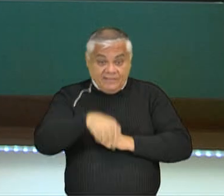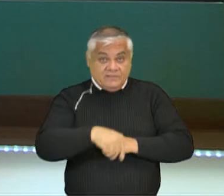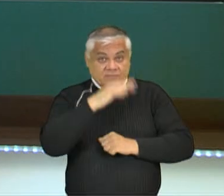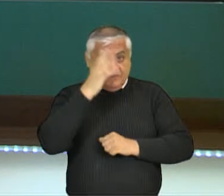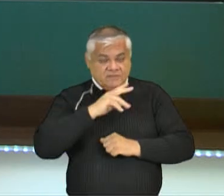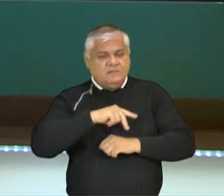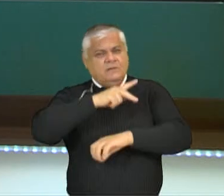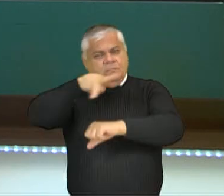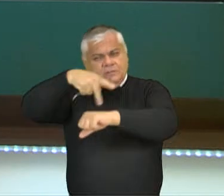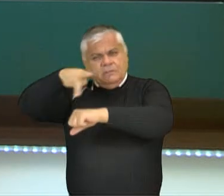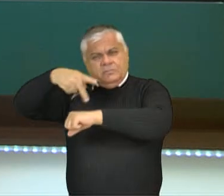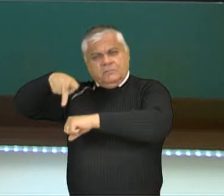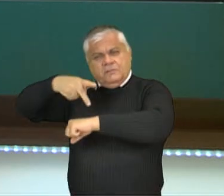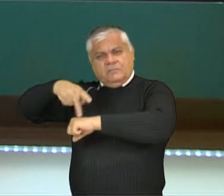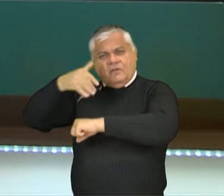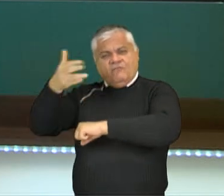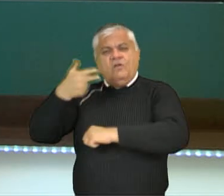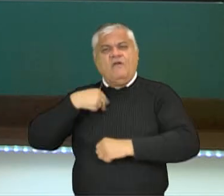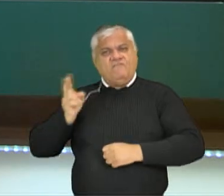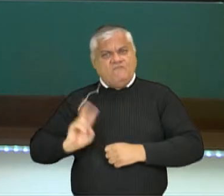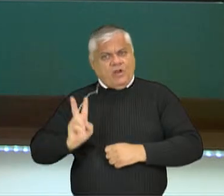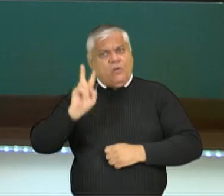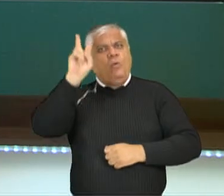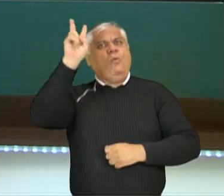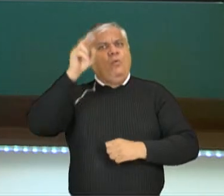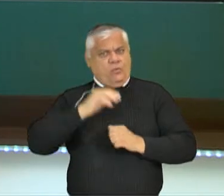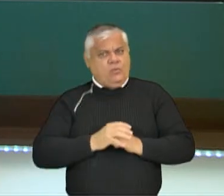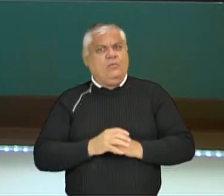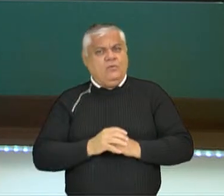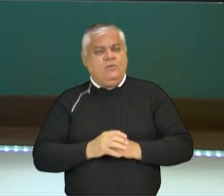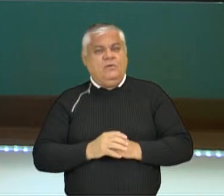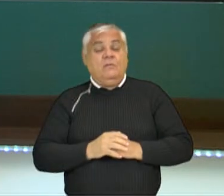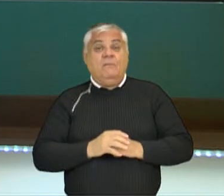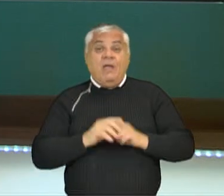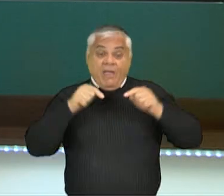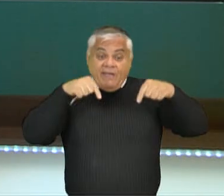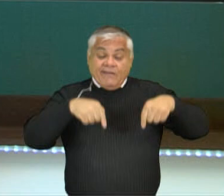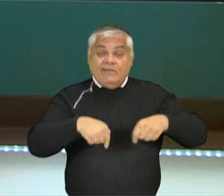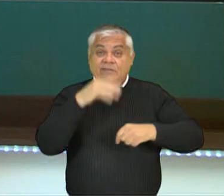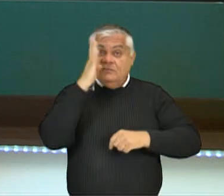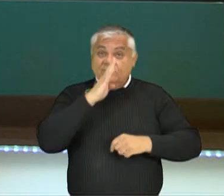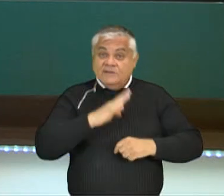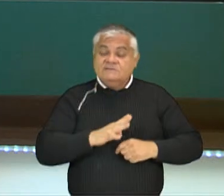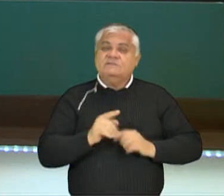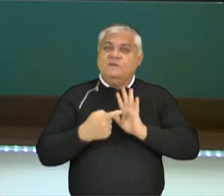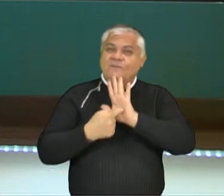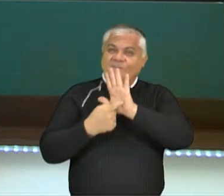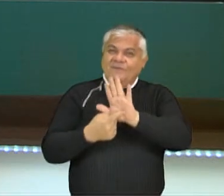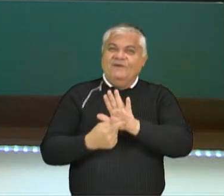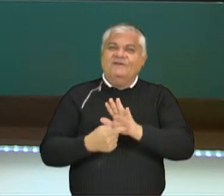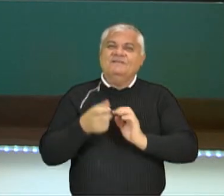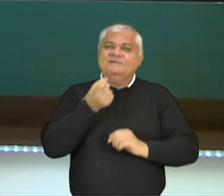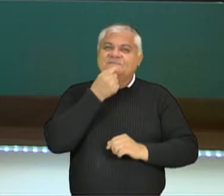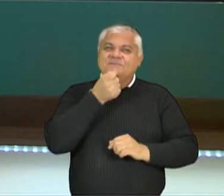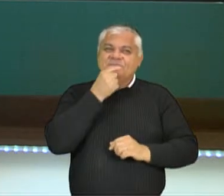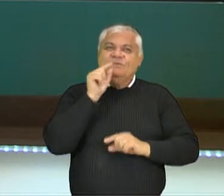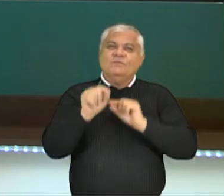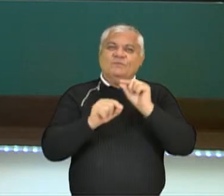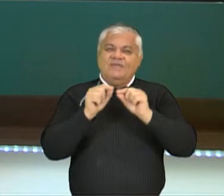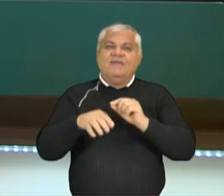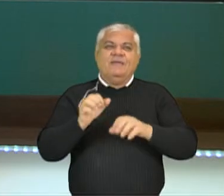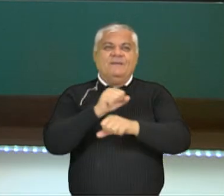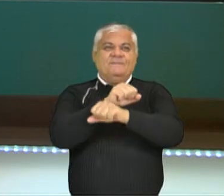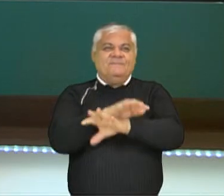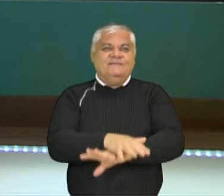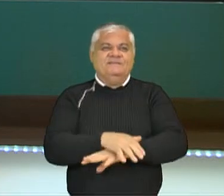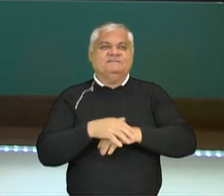países, né? Tem muitos que valorizam, o nosso não é tanto, porém, essa charge aqui, ela resume bem o que é isso com relação à mídia,